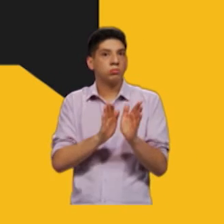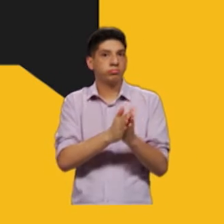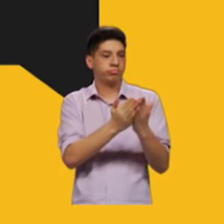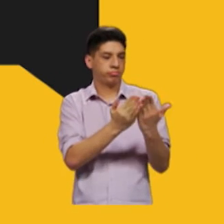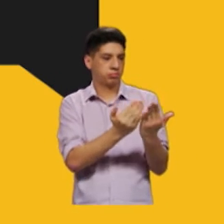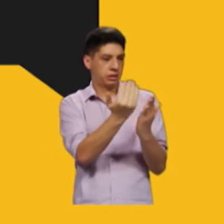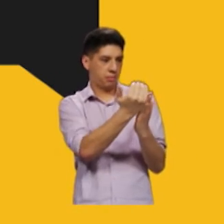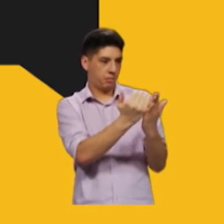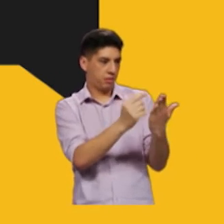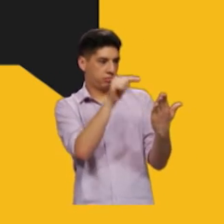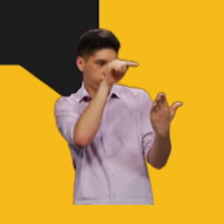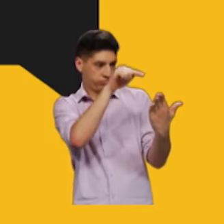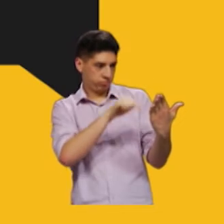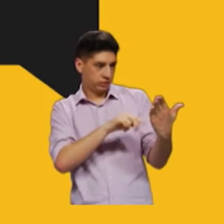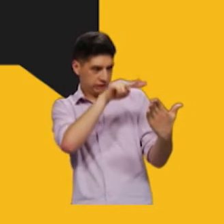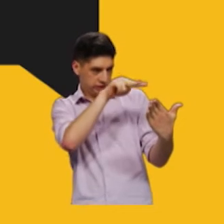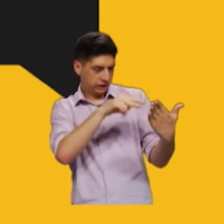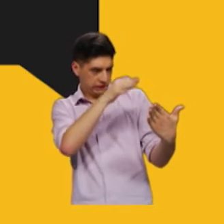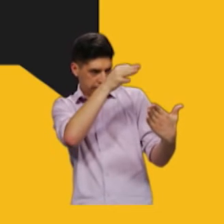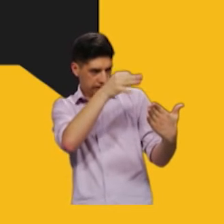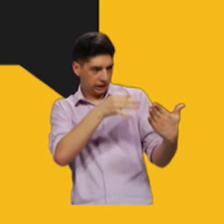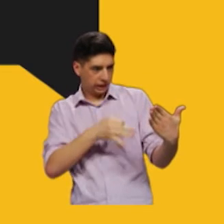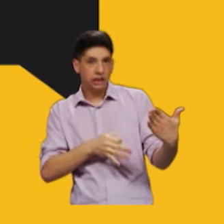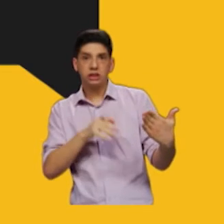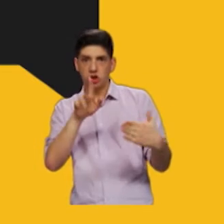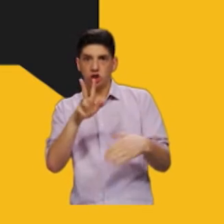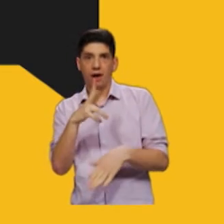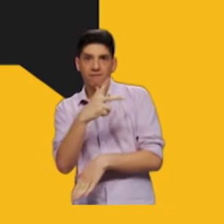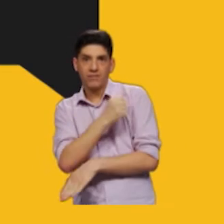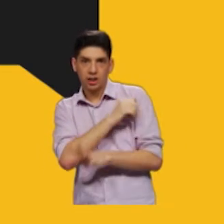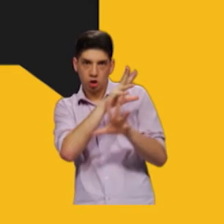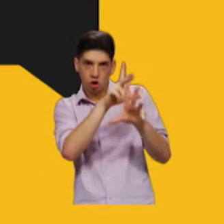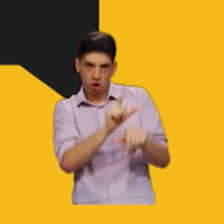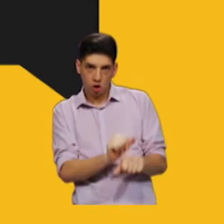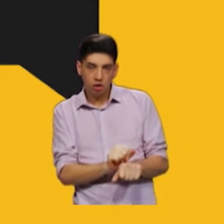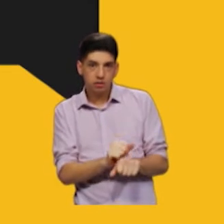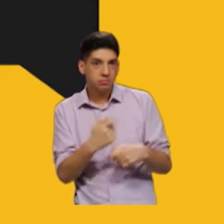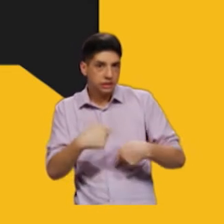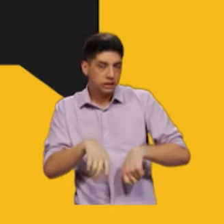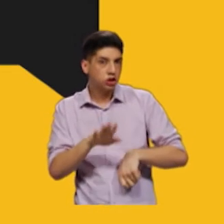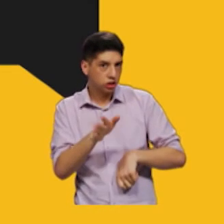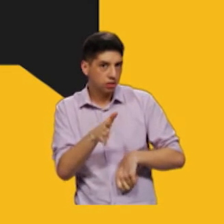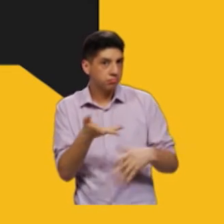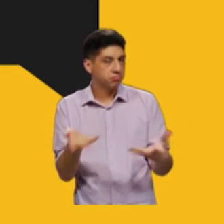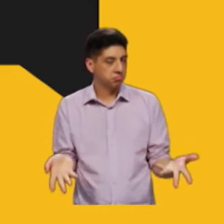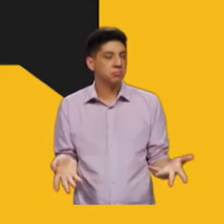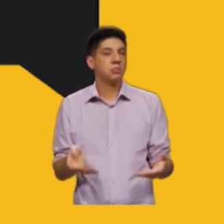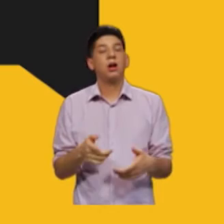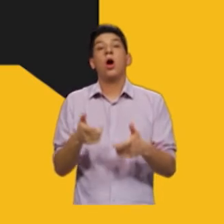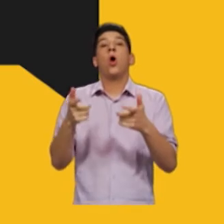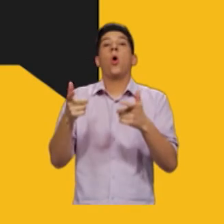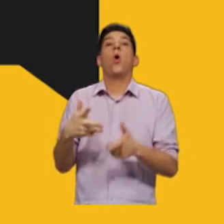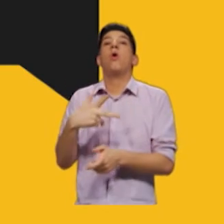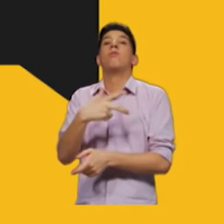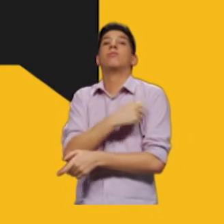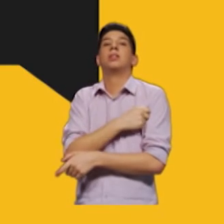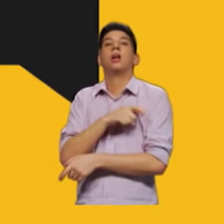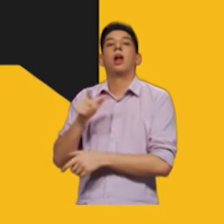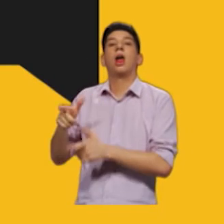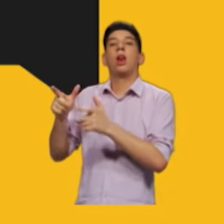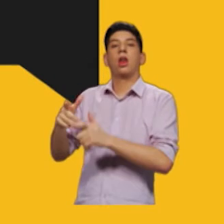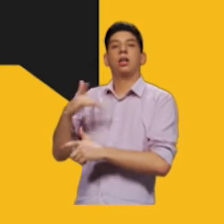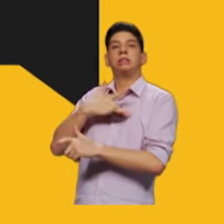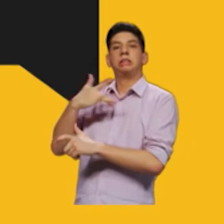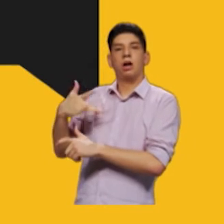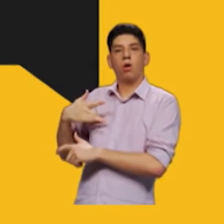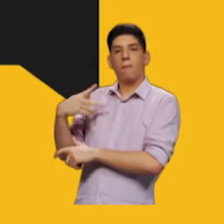em dia, se você já tomou todas as vacinas necessárias. A vacina, ela é disponibilizada nos postos de saúde, ela é uma vacina